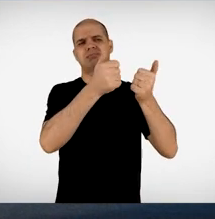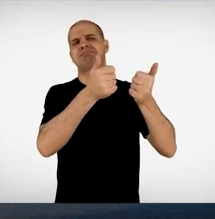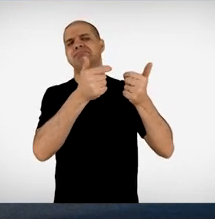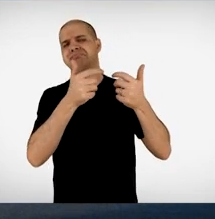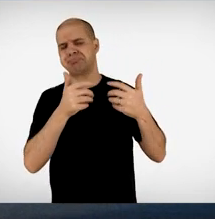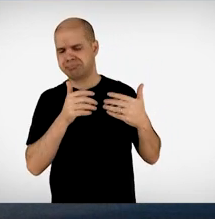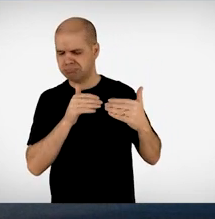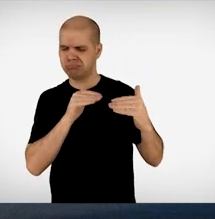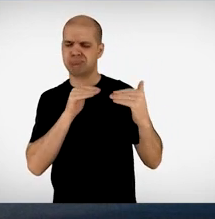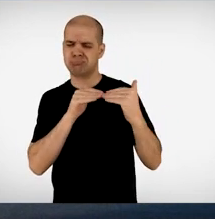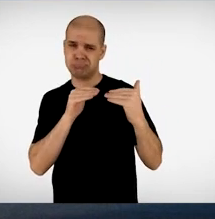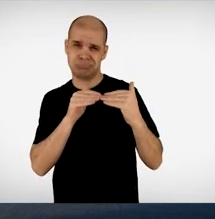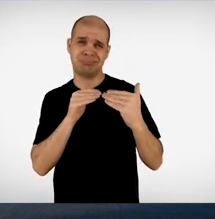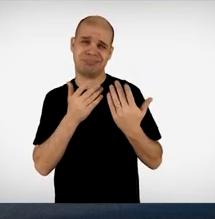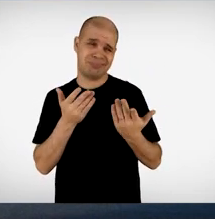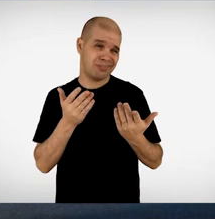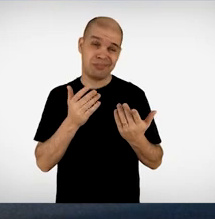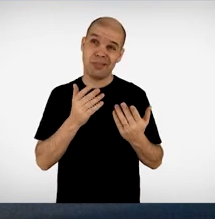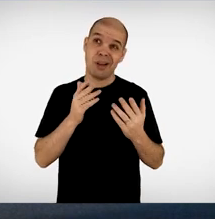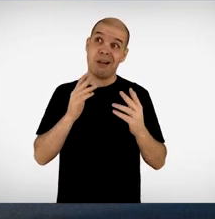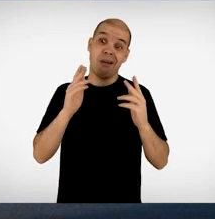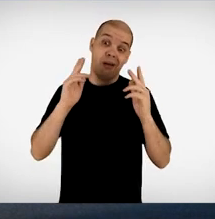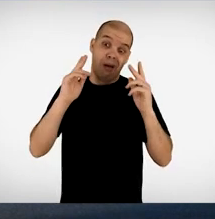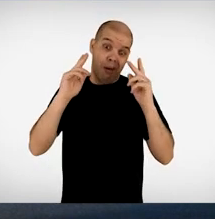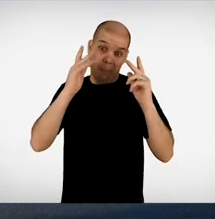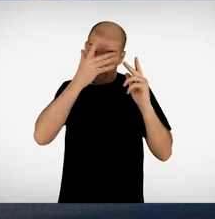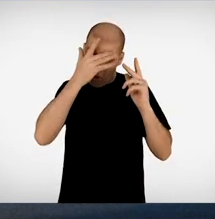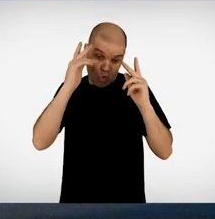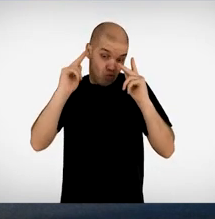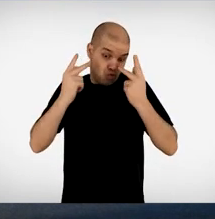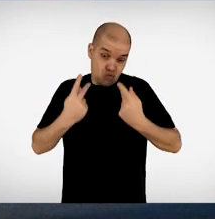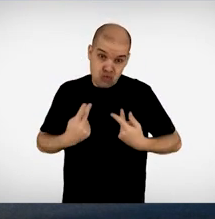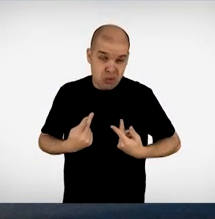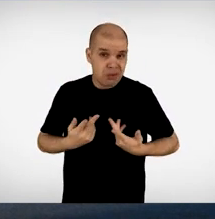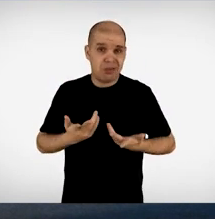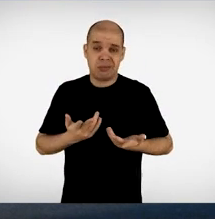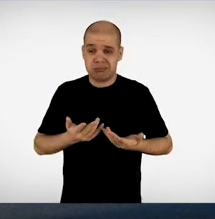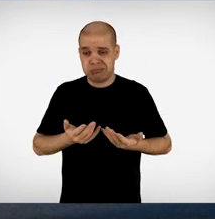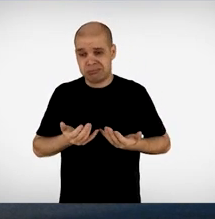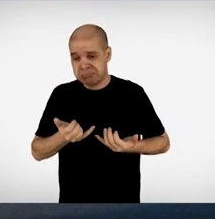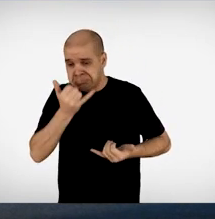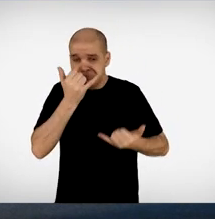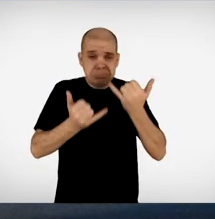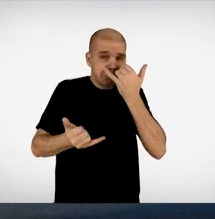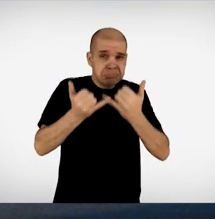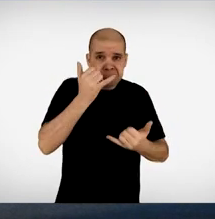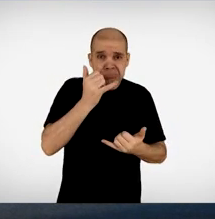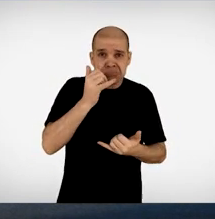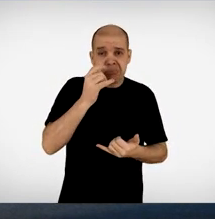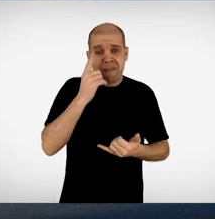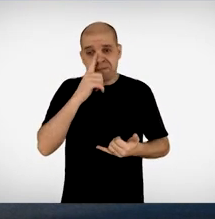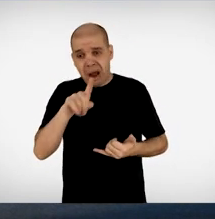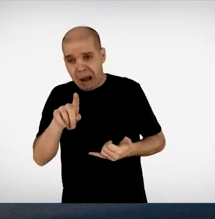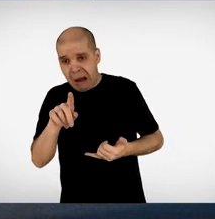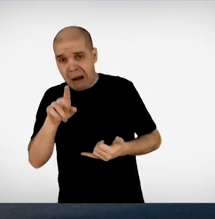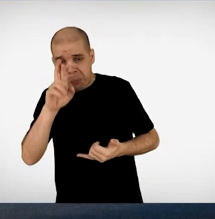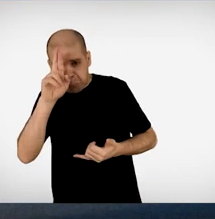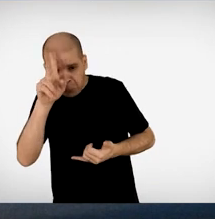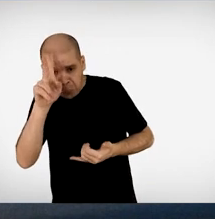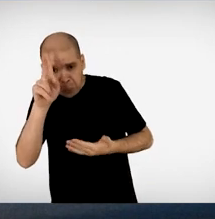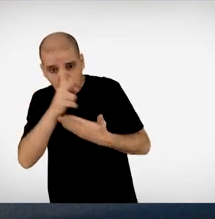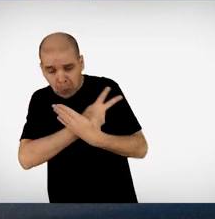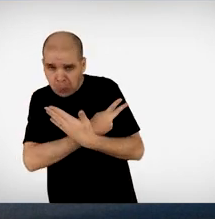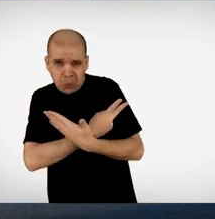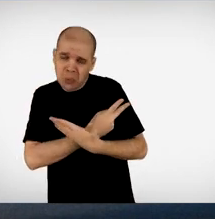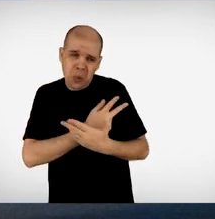vai expondo uma espécie de absurdo humano, de ridículo humano. Mas eu acho que tem a intenção de certa forma, fazer